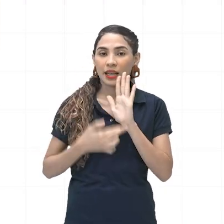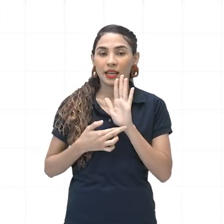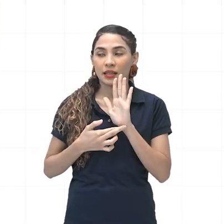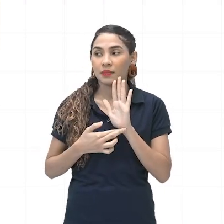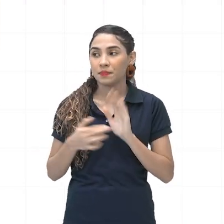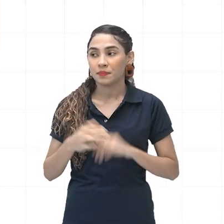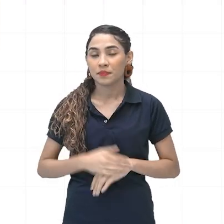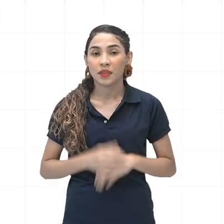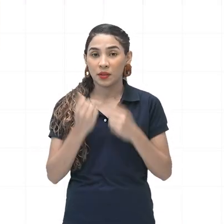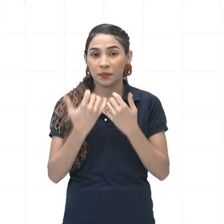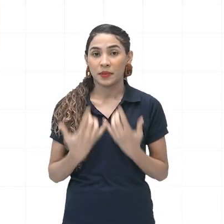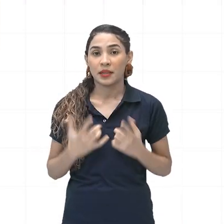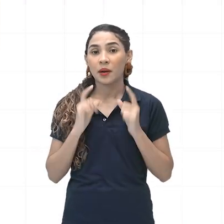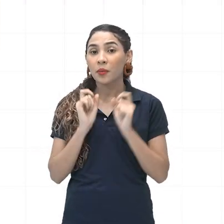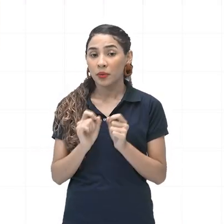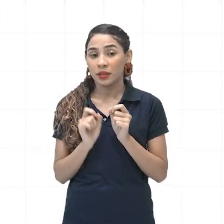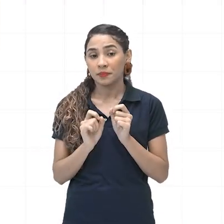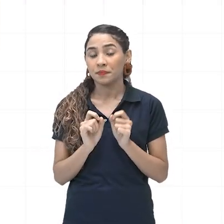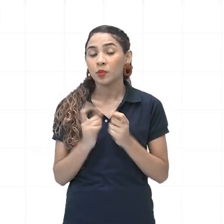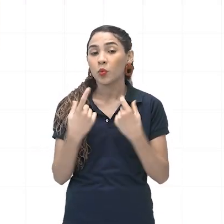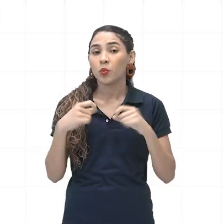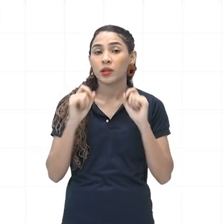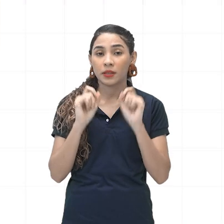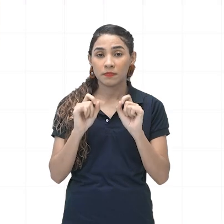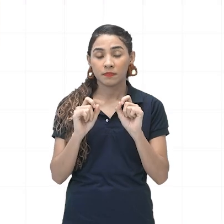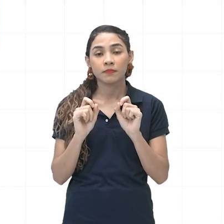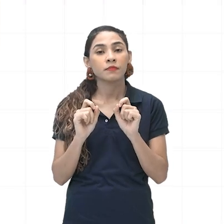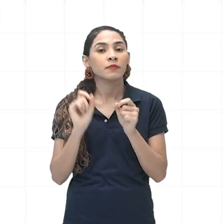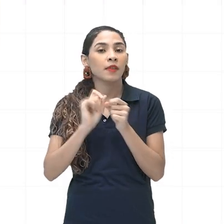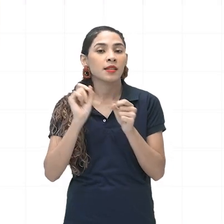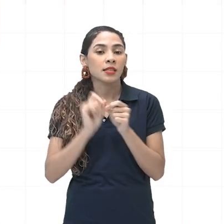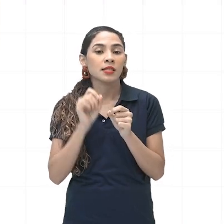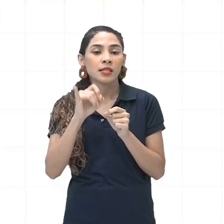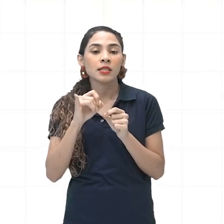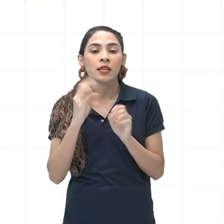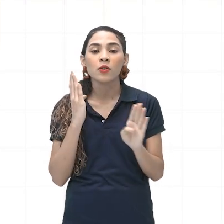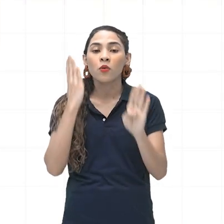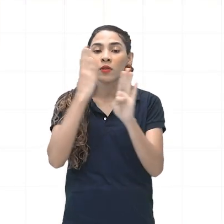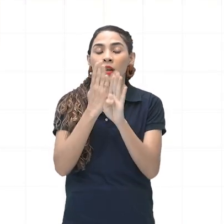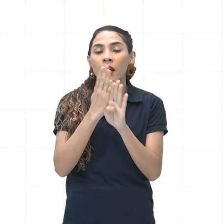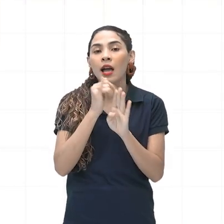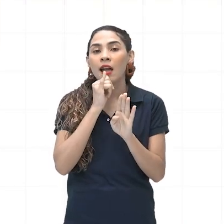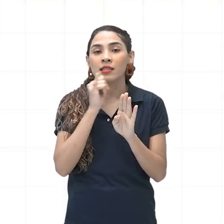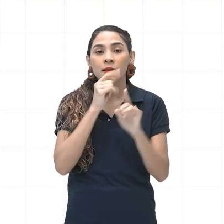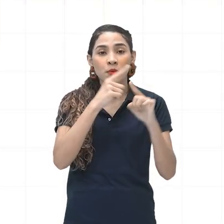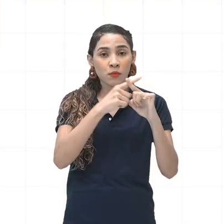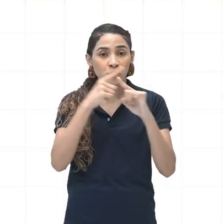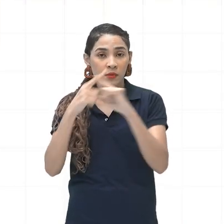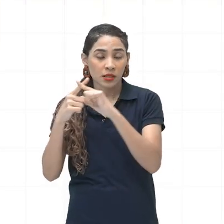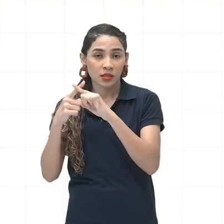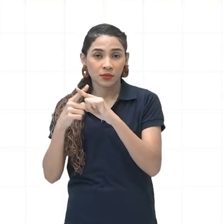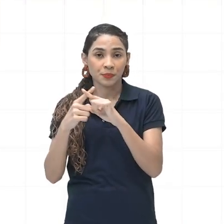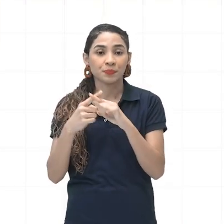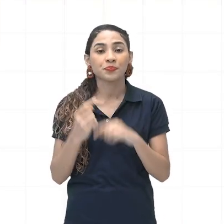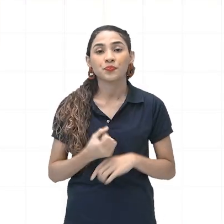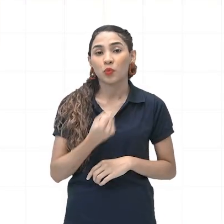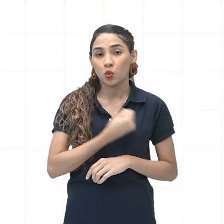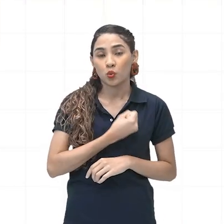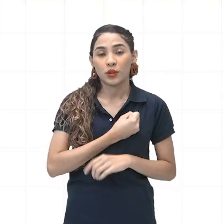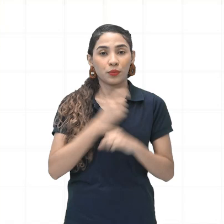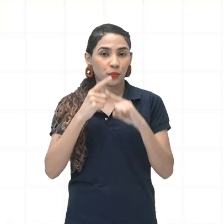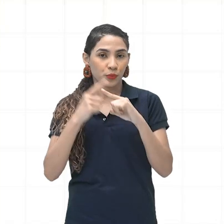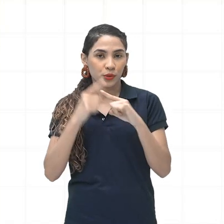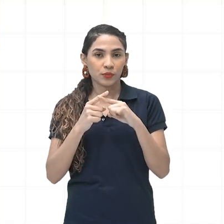aula e diz o seguinte: o que nós devemos fazer quando nós tivermos um produto, ou seja, uma multiplicação